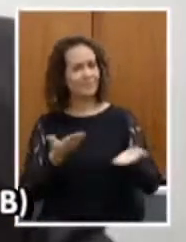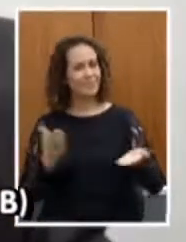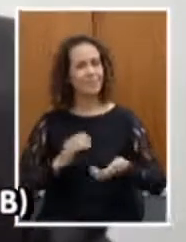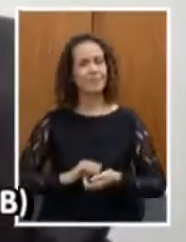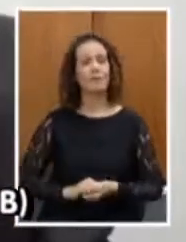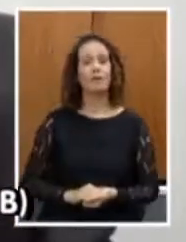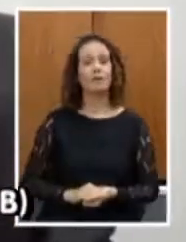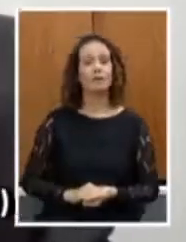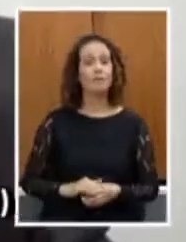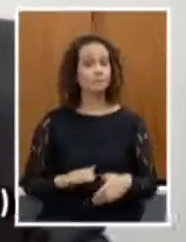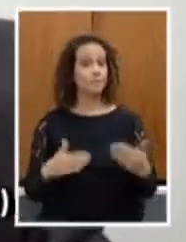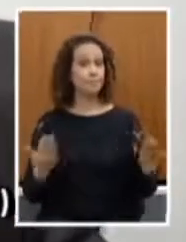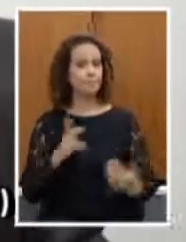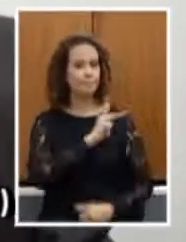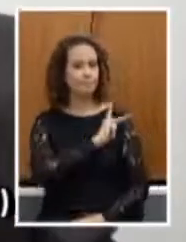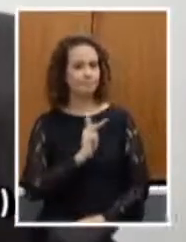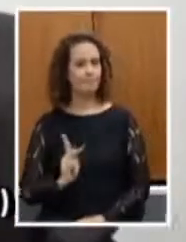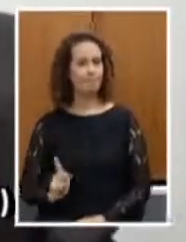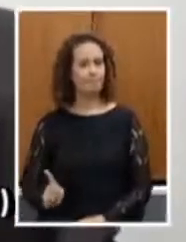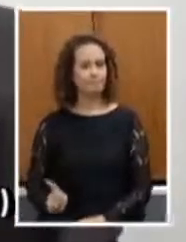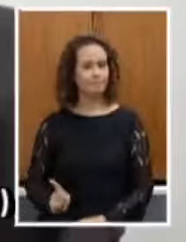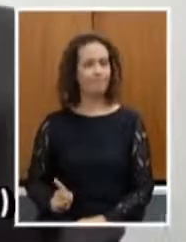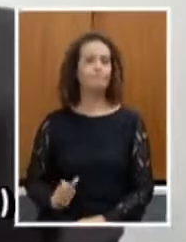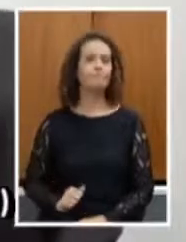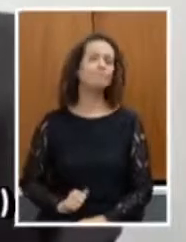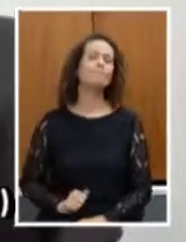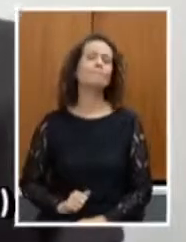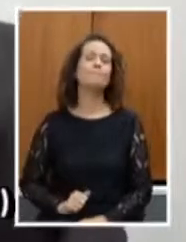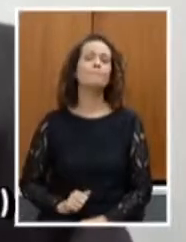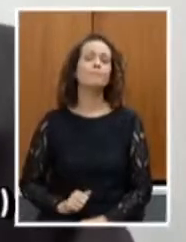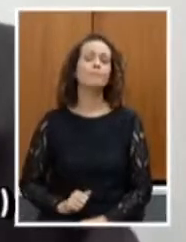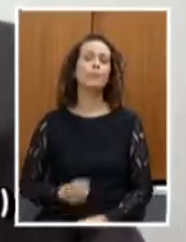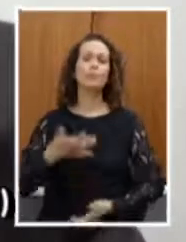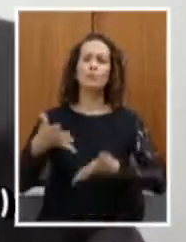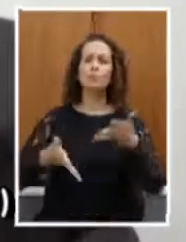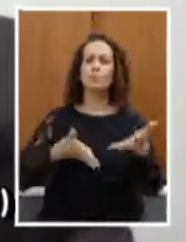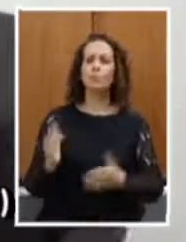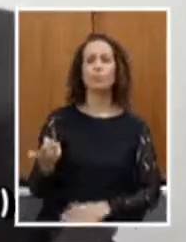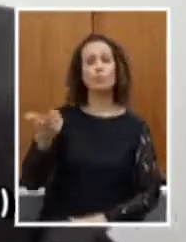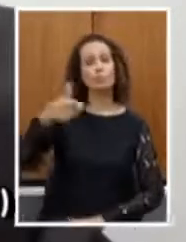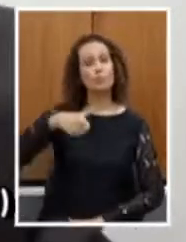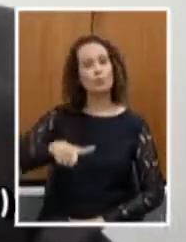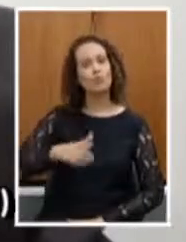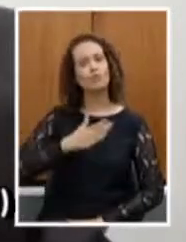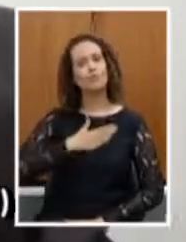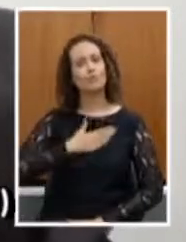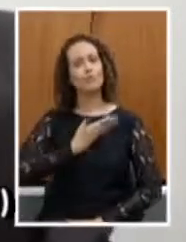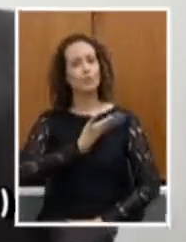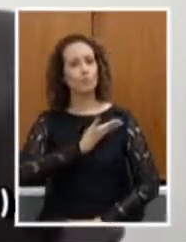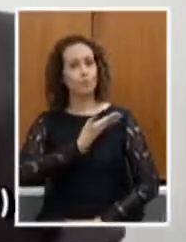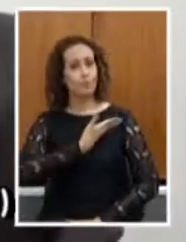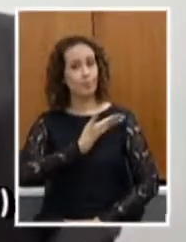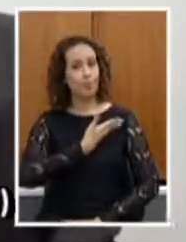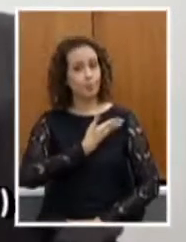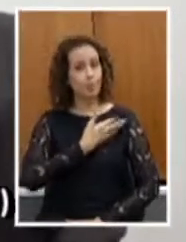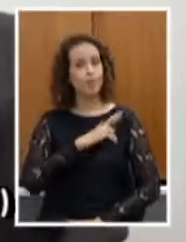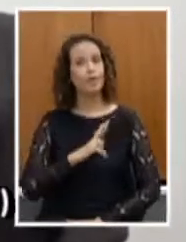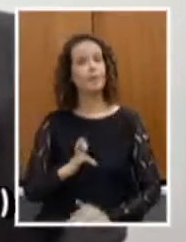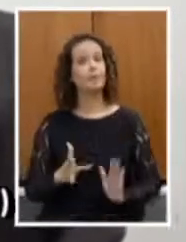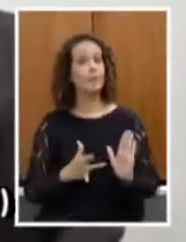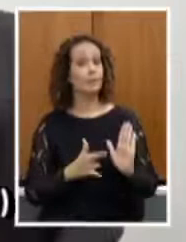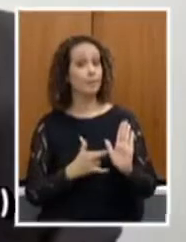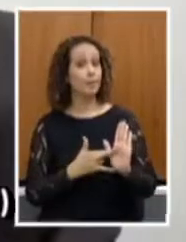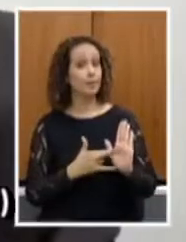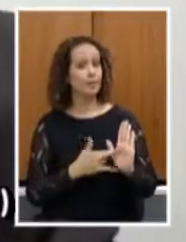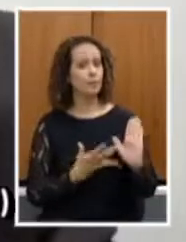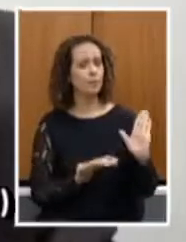bem, presidente. Eu quero renovar a palavra do meu companheiro, coautor do requerimento do projeto, o nosso